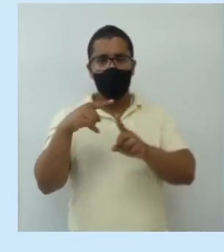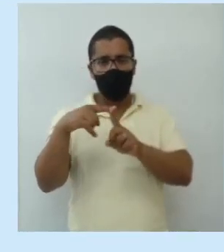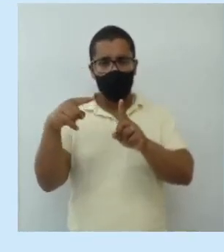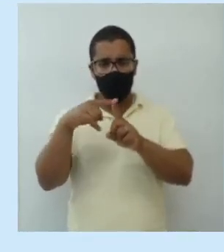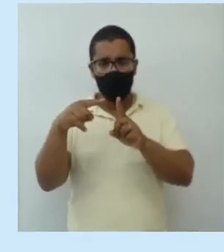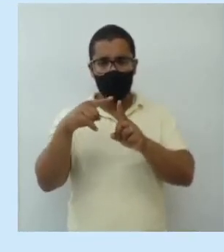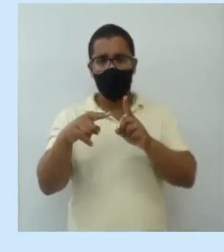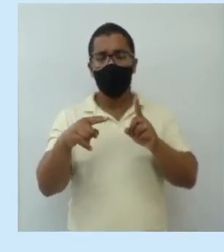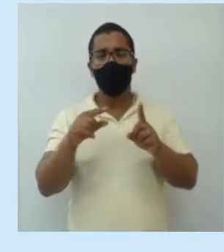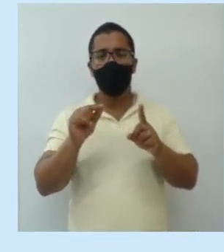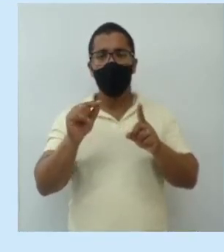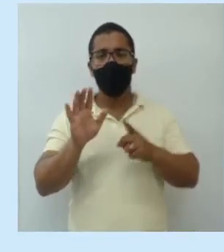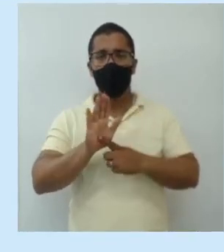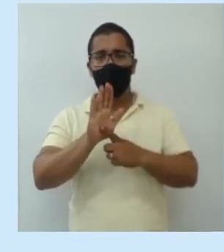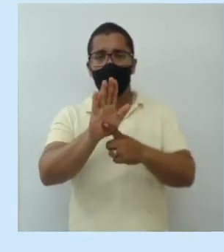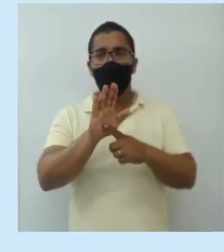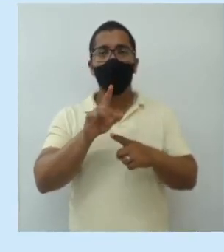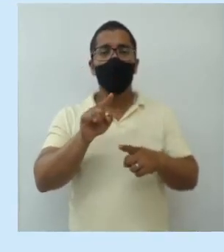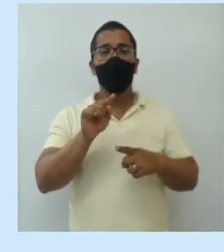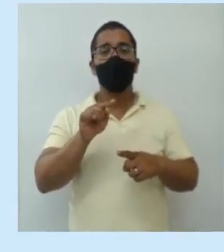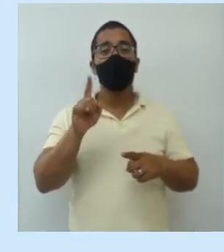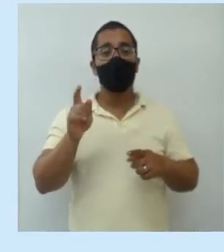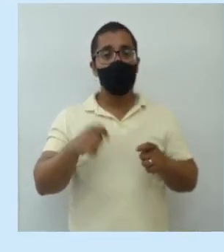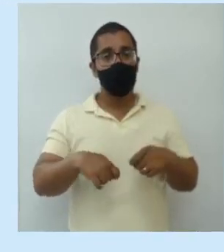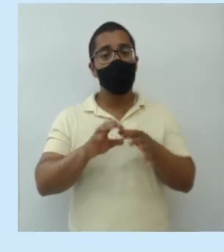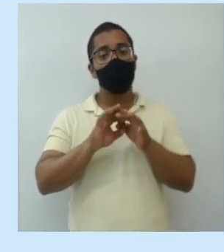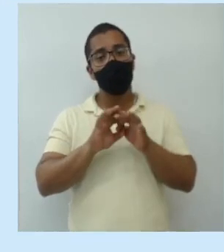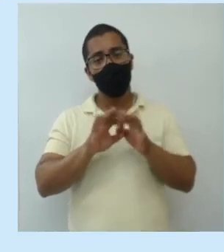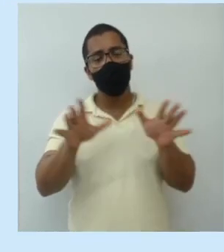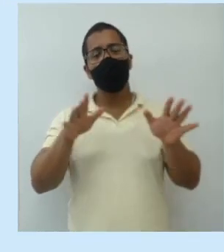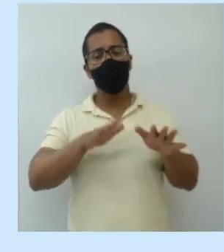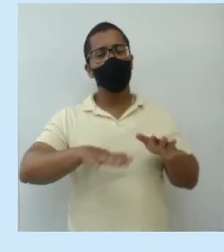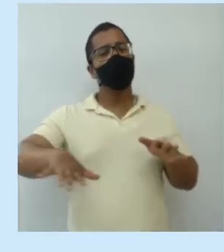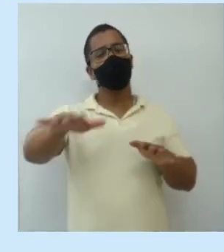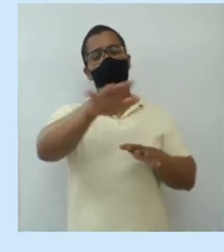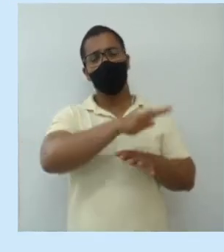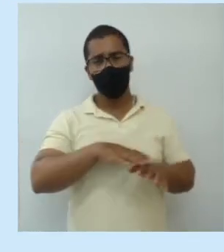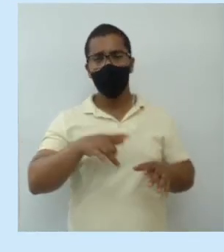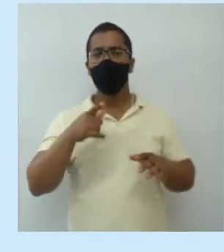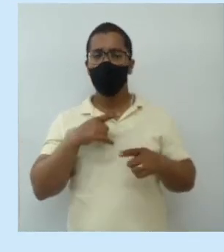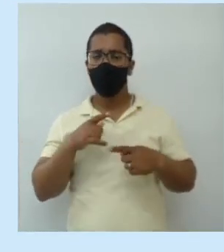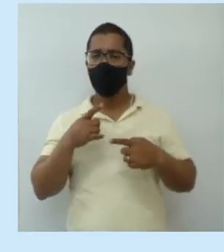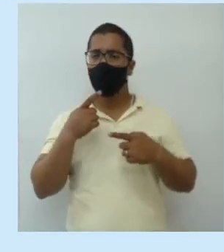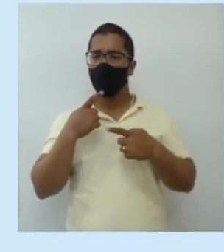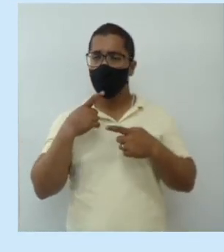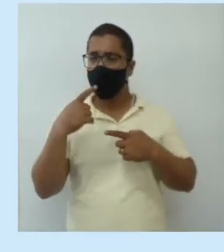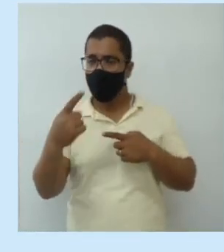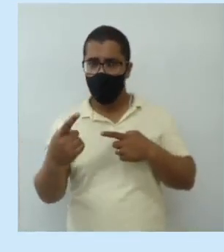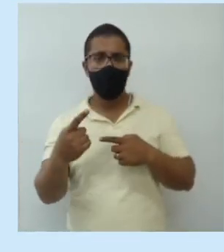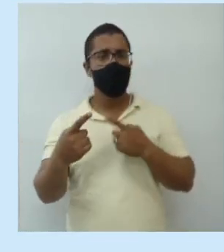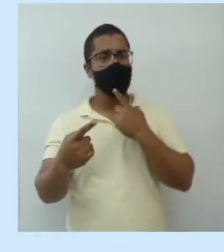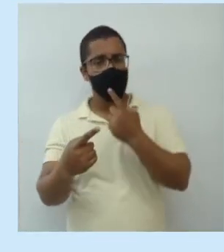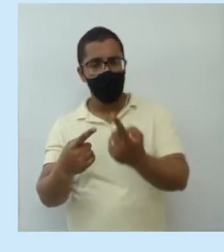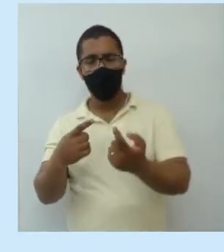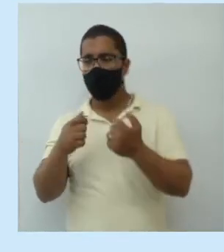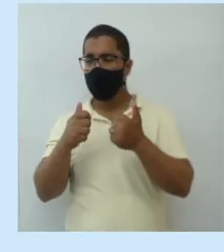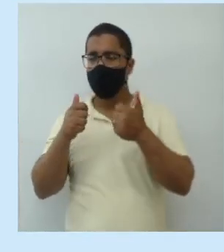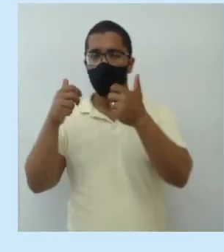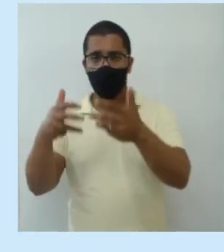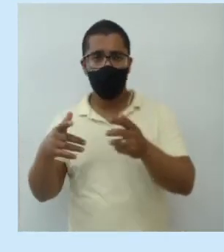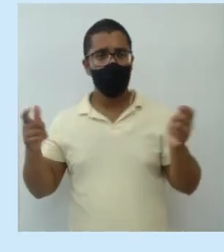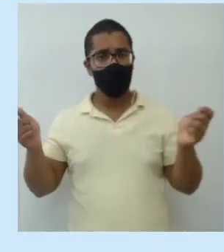operário à luz do dia, né, vai dar uma maior liberdade de expressão a esses movimentos. Tanto que em 1978